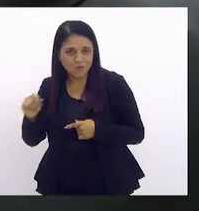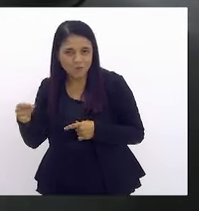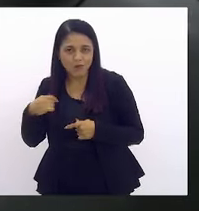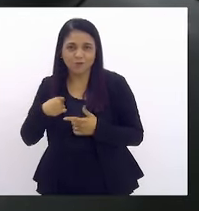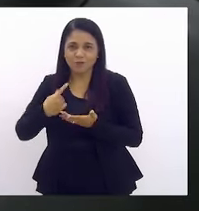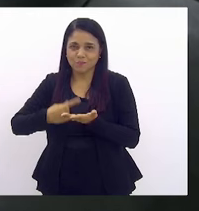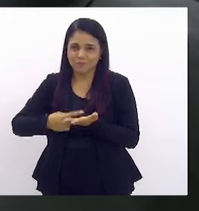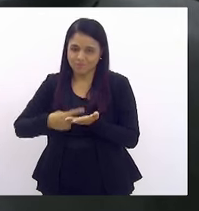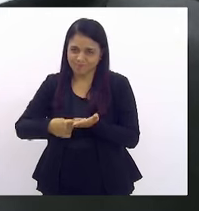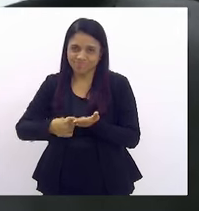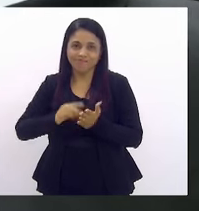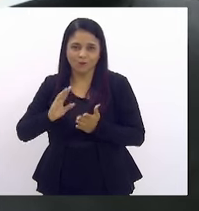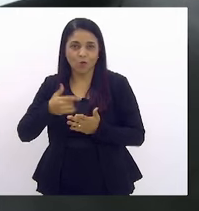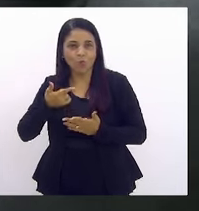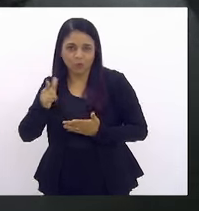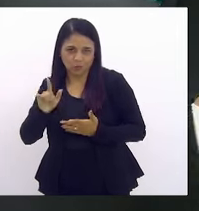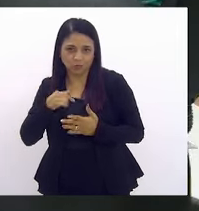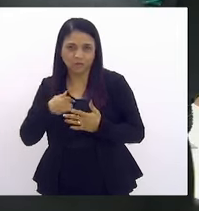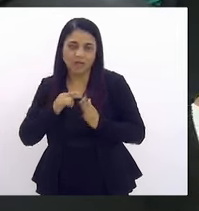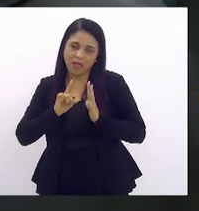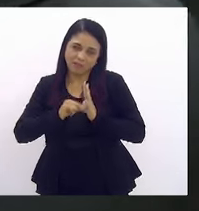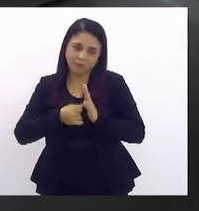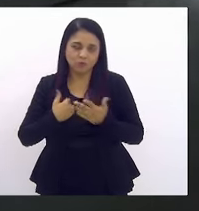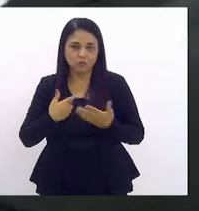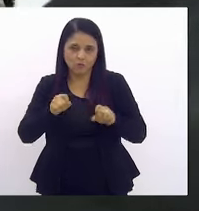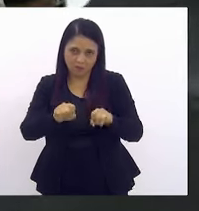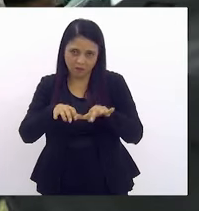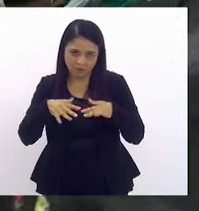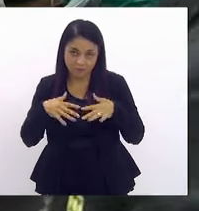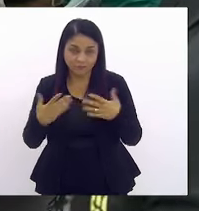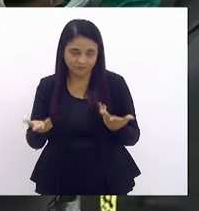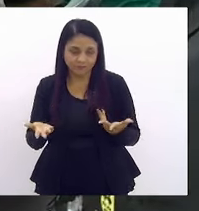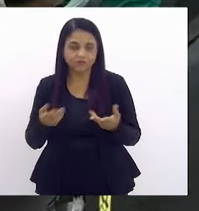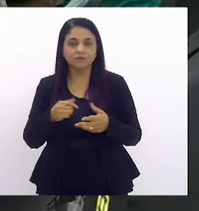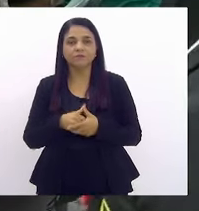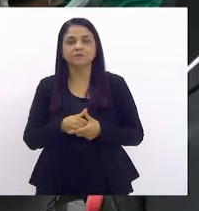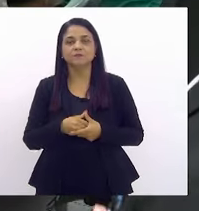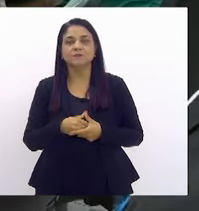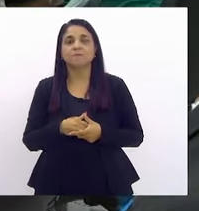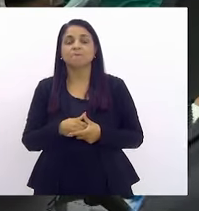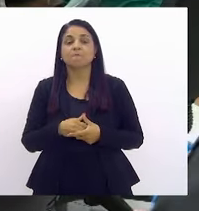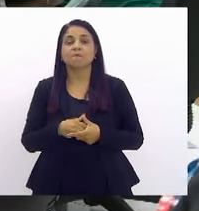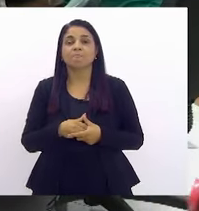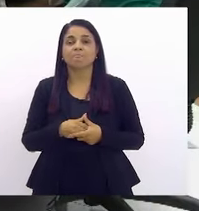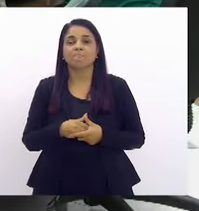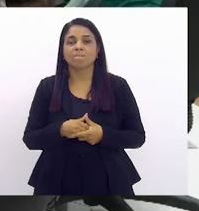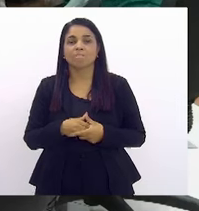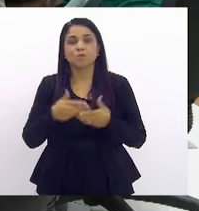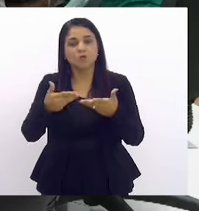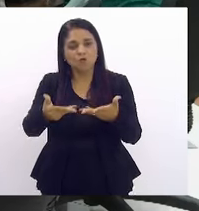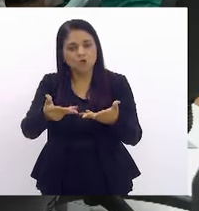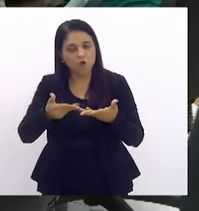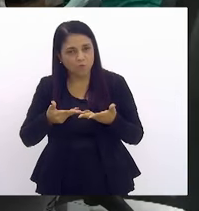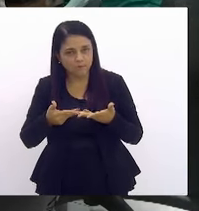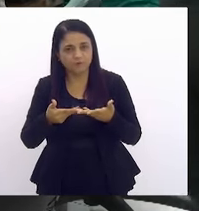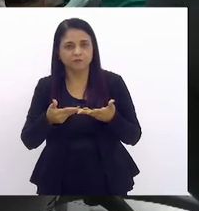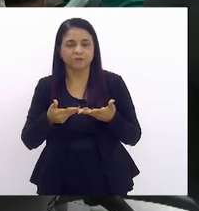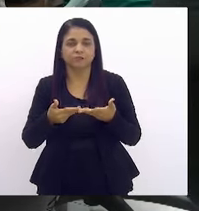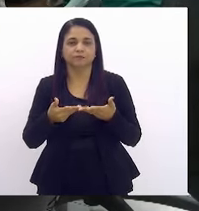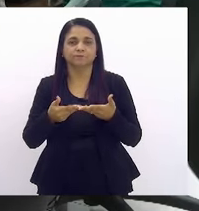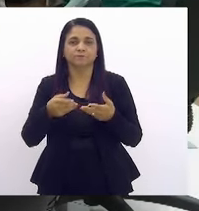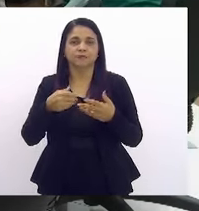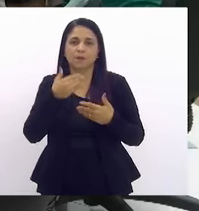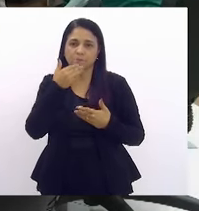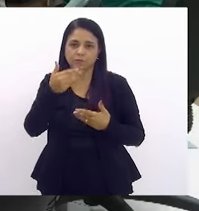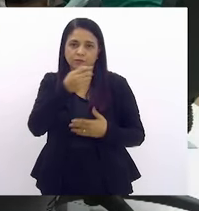atraso da audiência. Então, só para deixar isso registrado. E também deixar aqui um convite a pedido da presidente